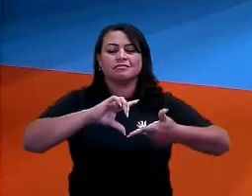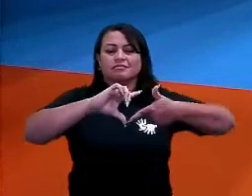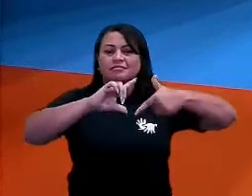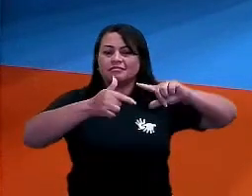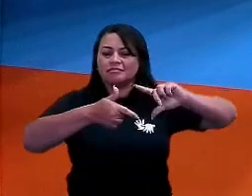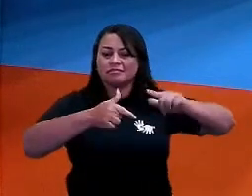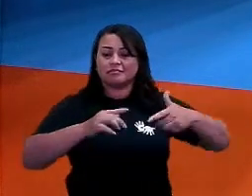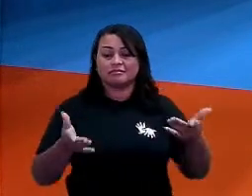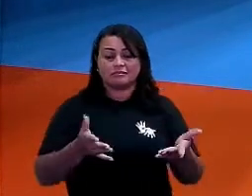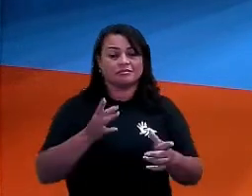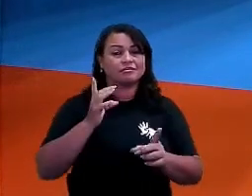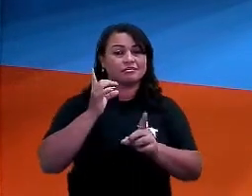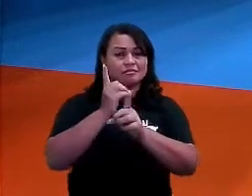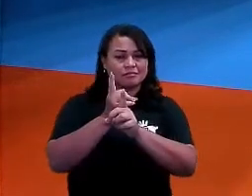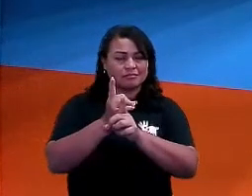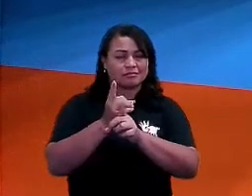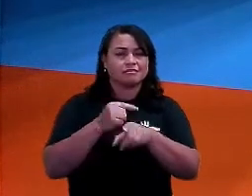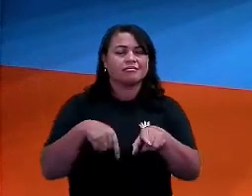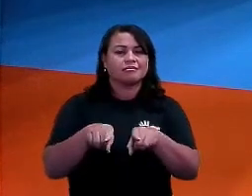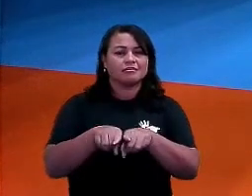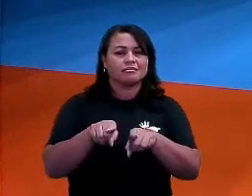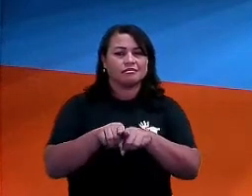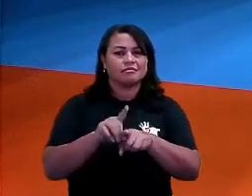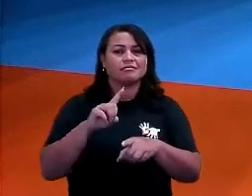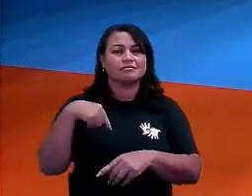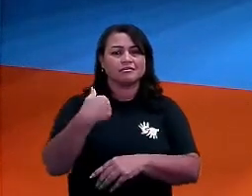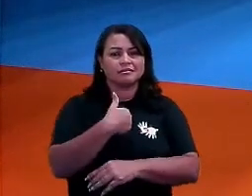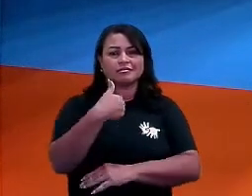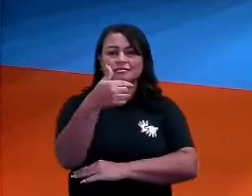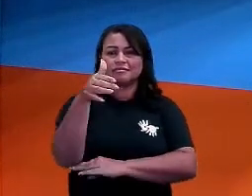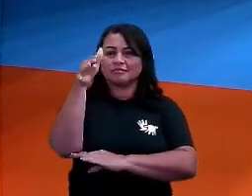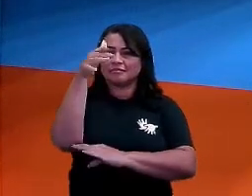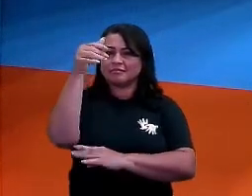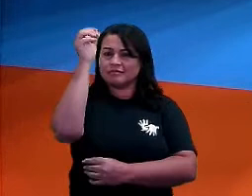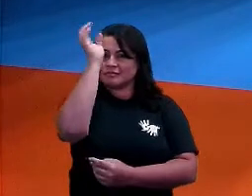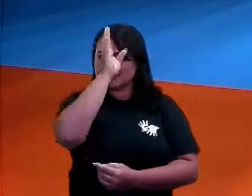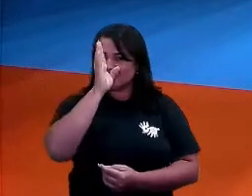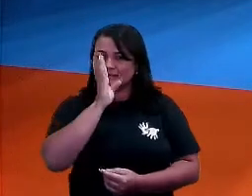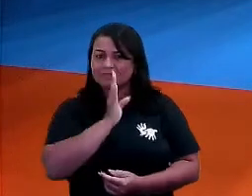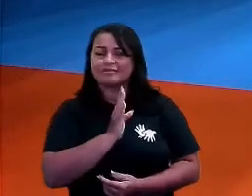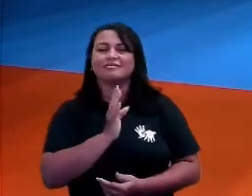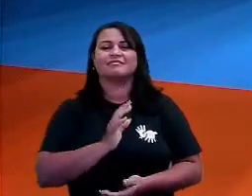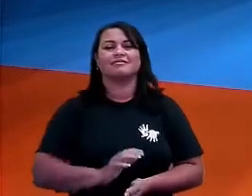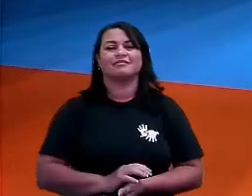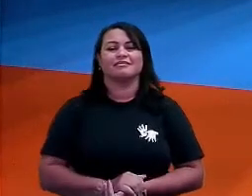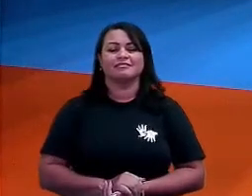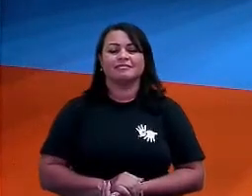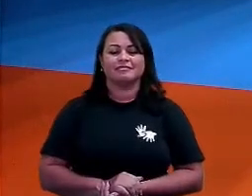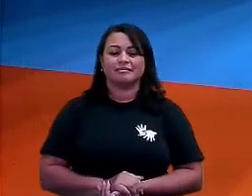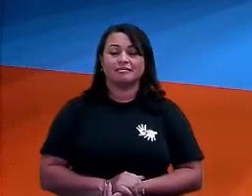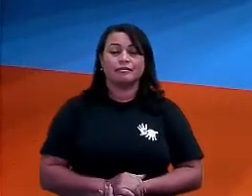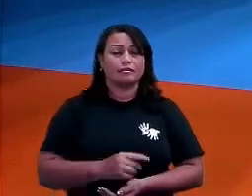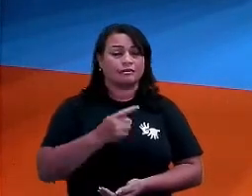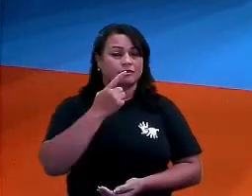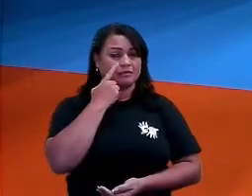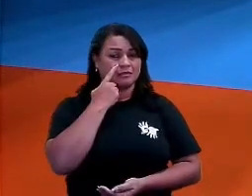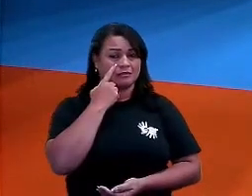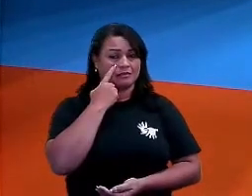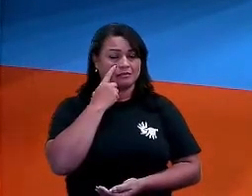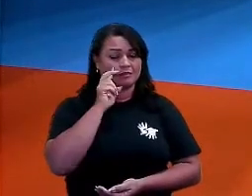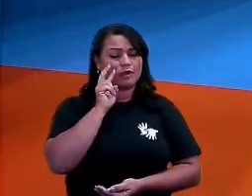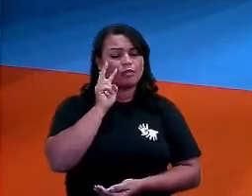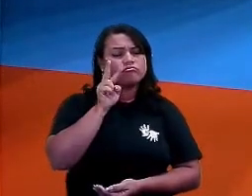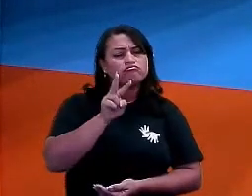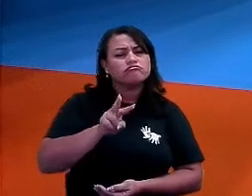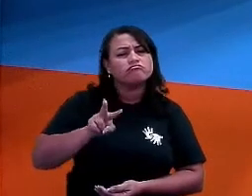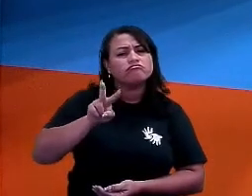continuar fazendo a identificação na nossa bandeira nacional, né? Que é a bandeira do Brasil. Ó, você